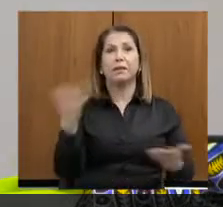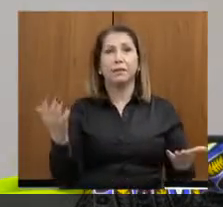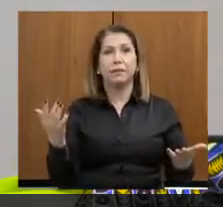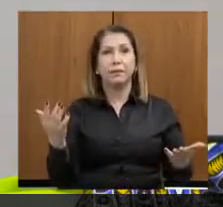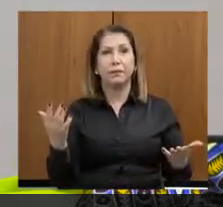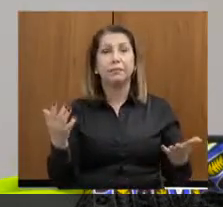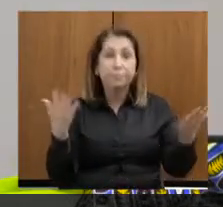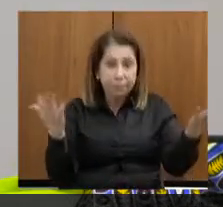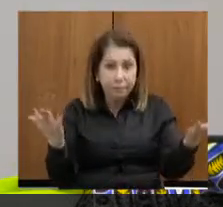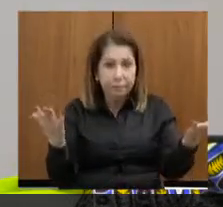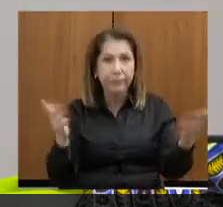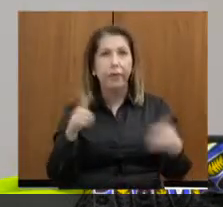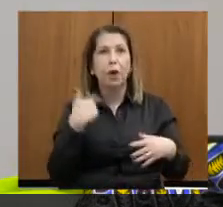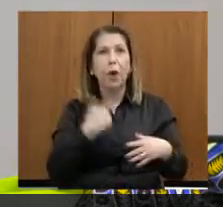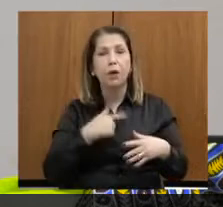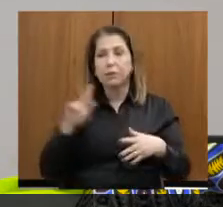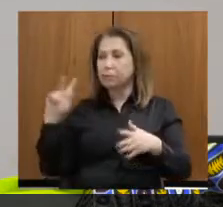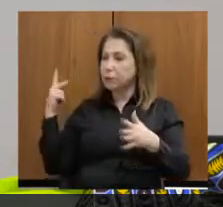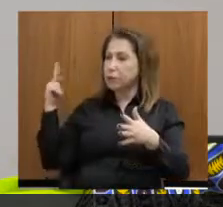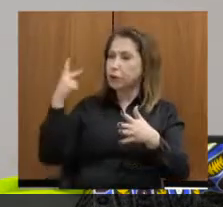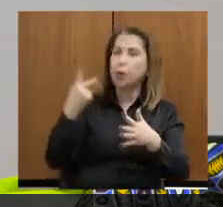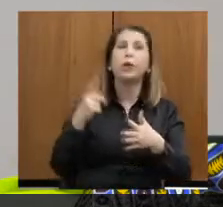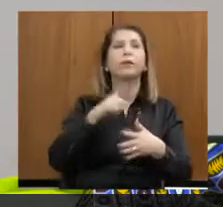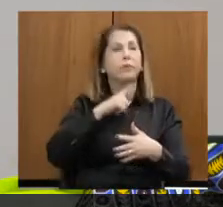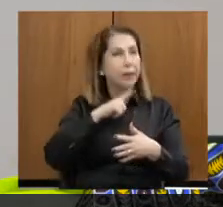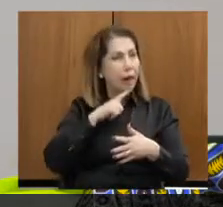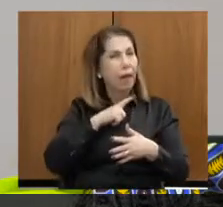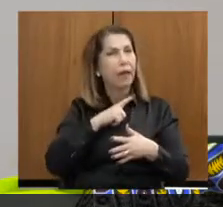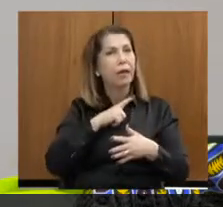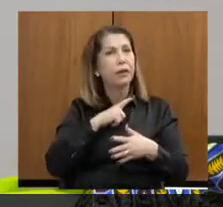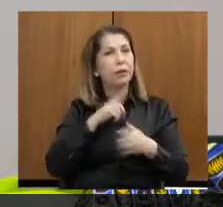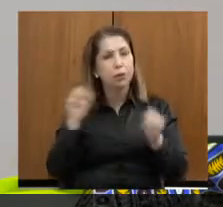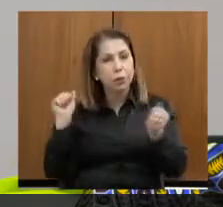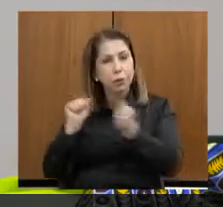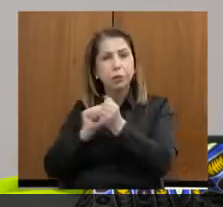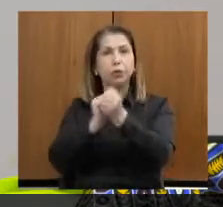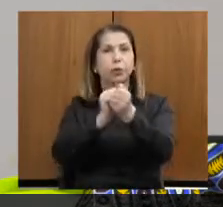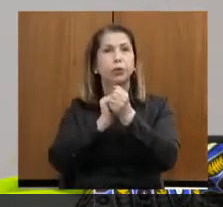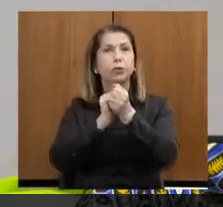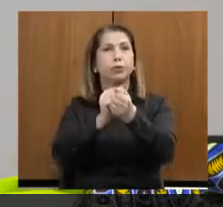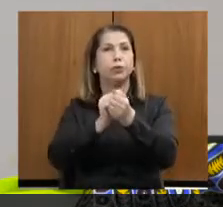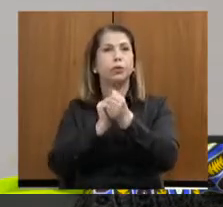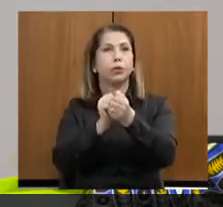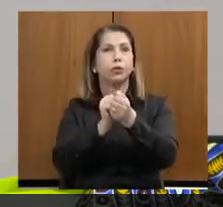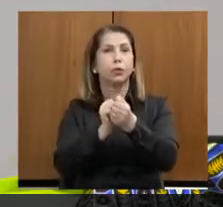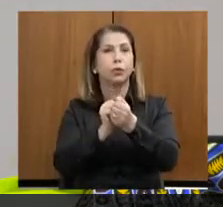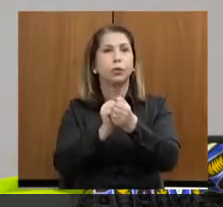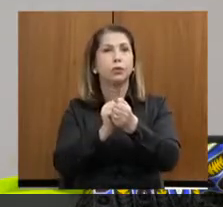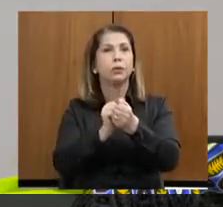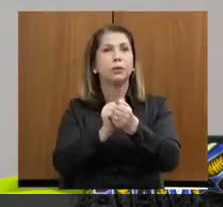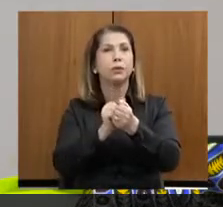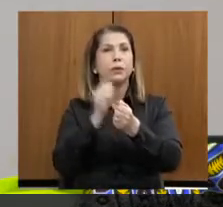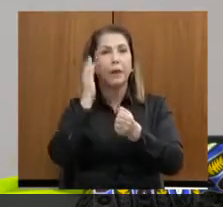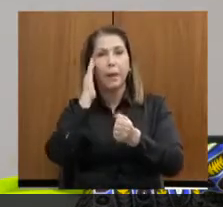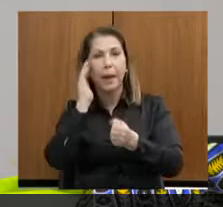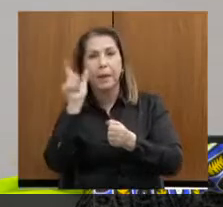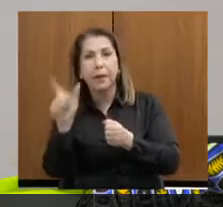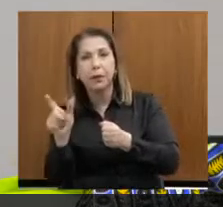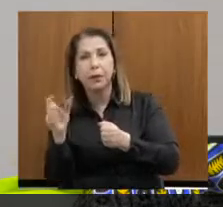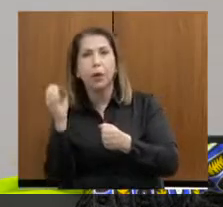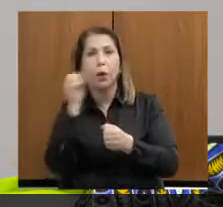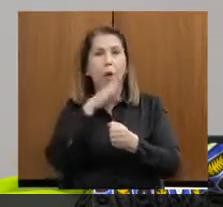bom então nós estamos fazendo história porque nós estamos fazendo juntos com quem sabe um pouco mais vou quem tá